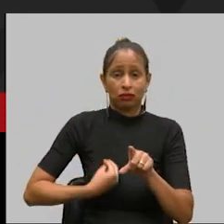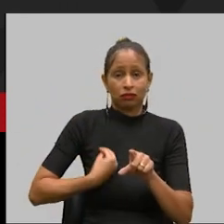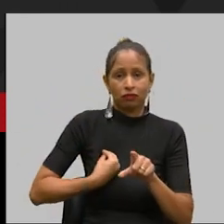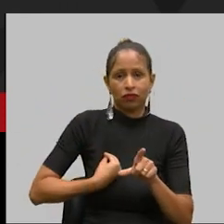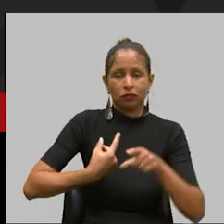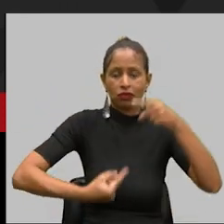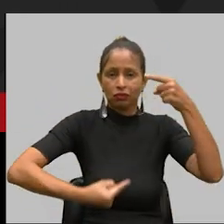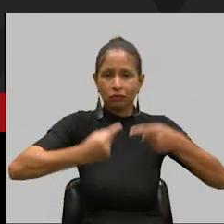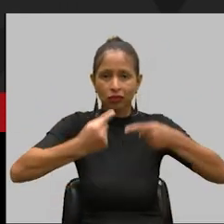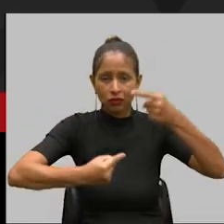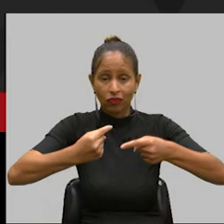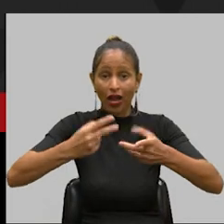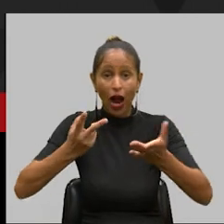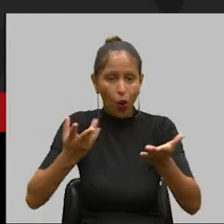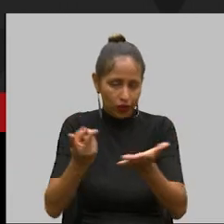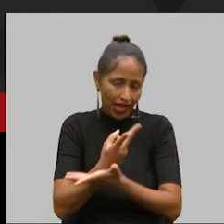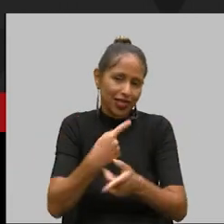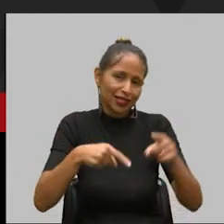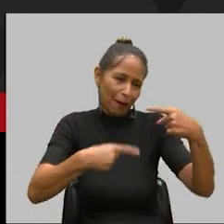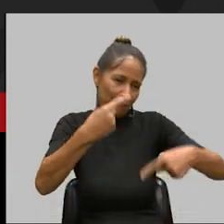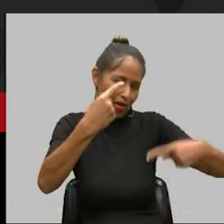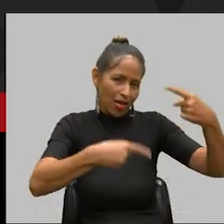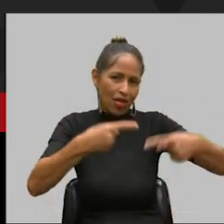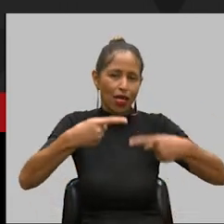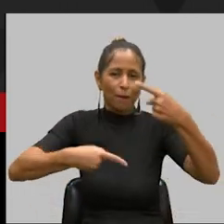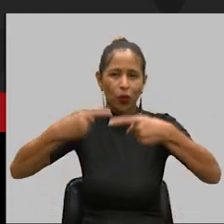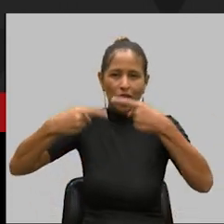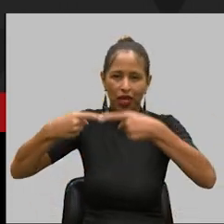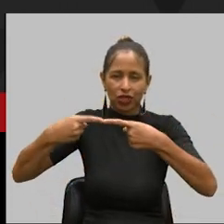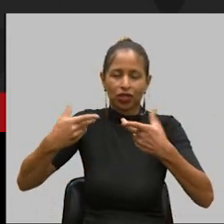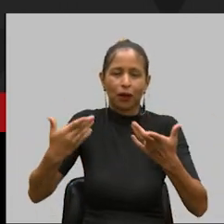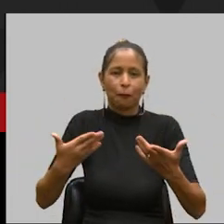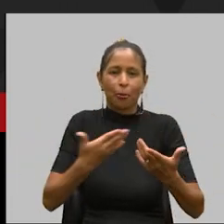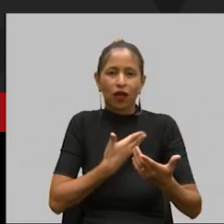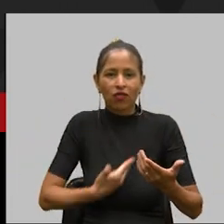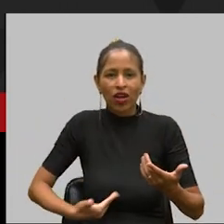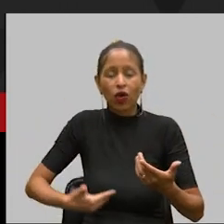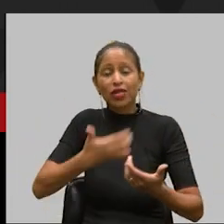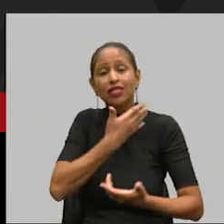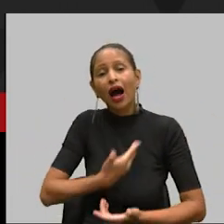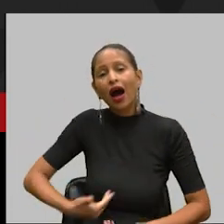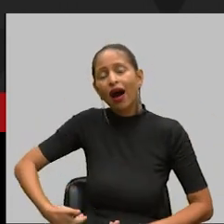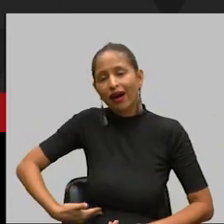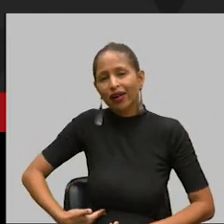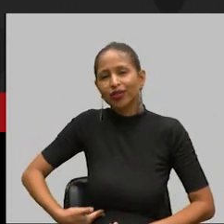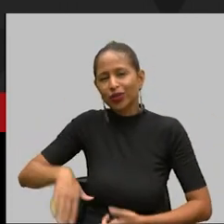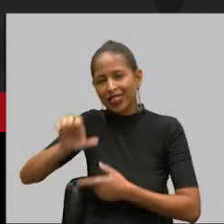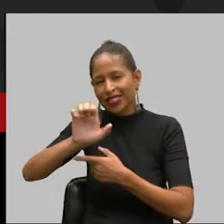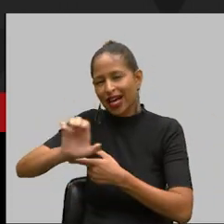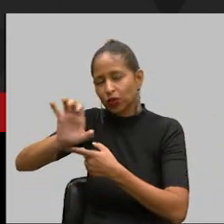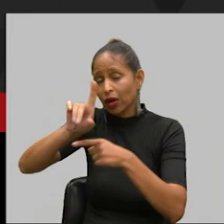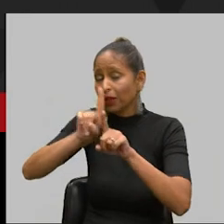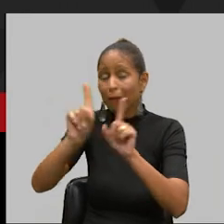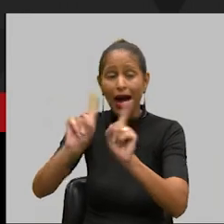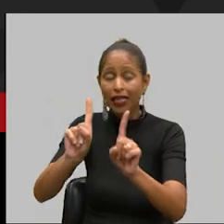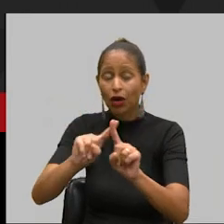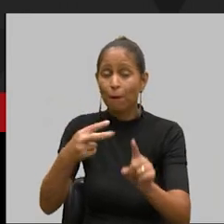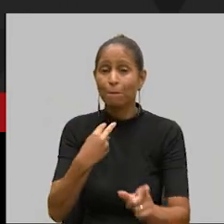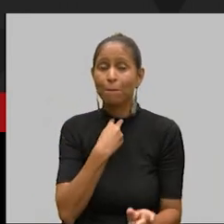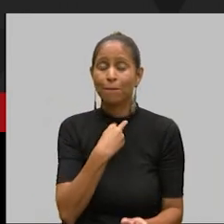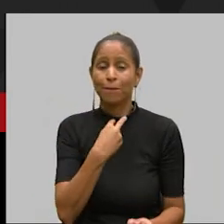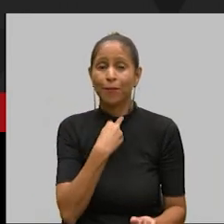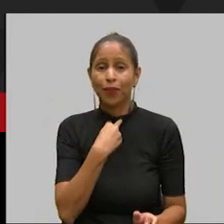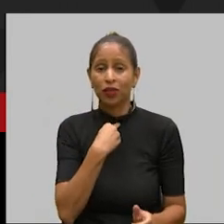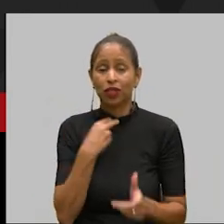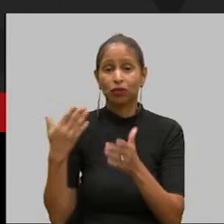desafios que enfrentam também na ordem da política pública com o governo estadual mas nós não podemos eh